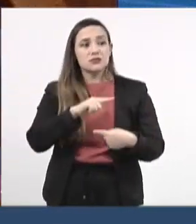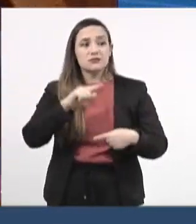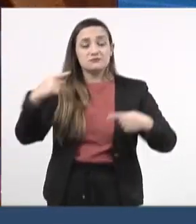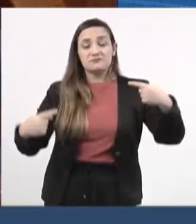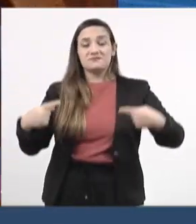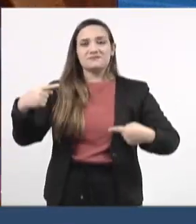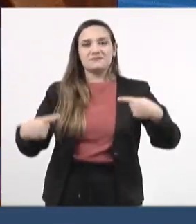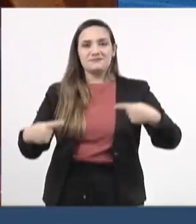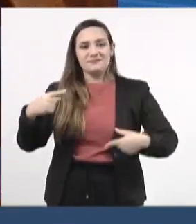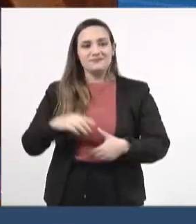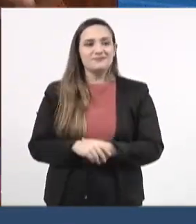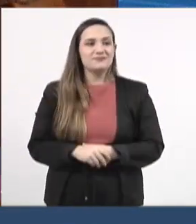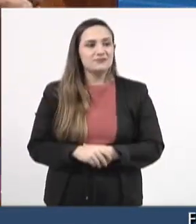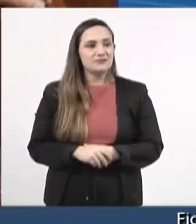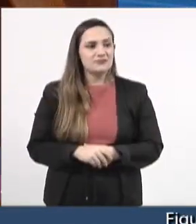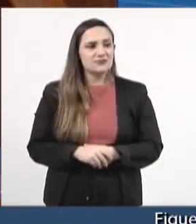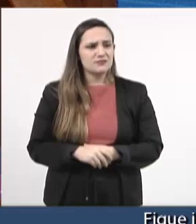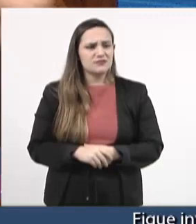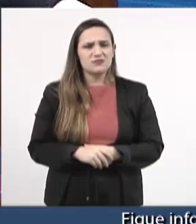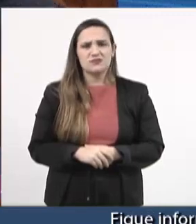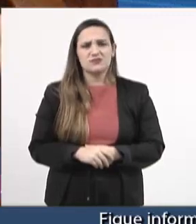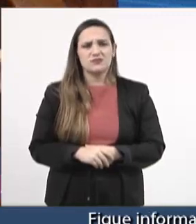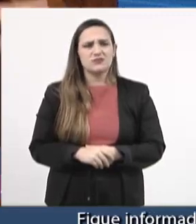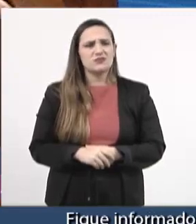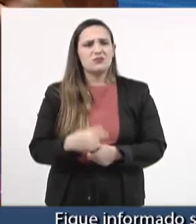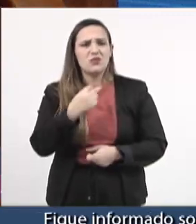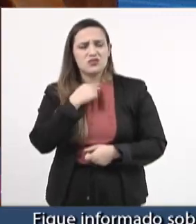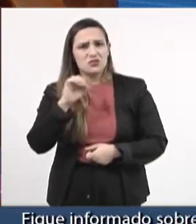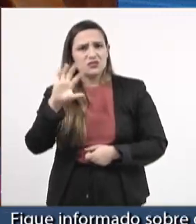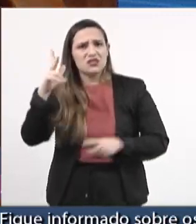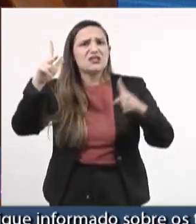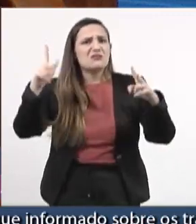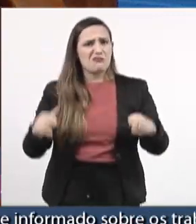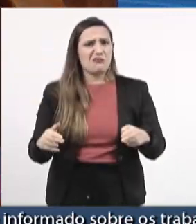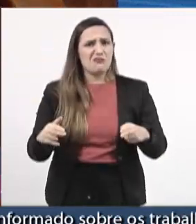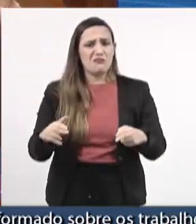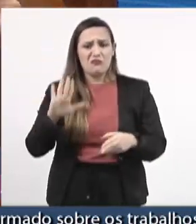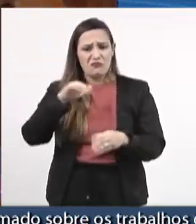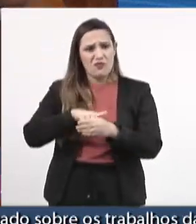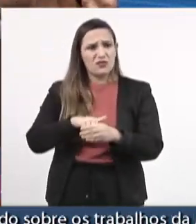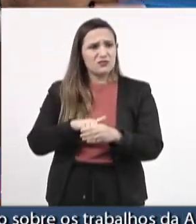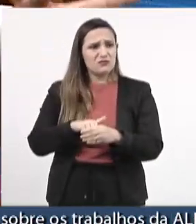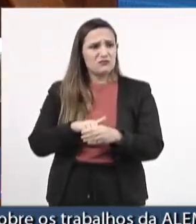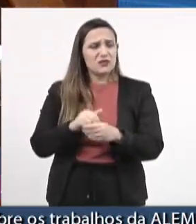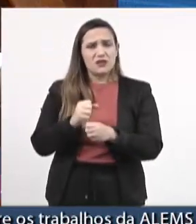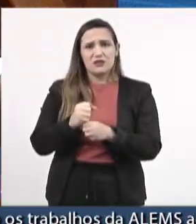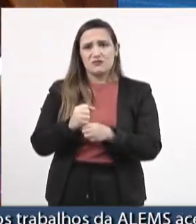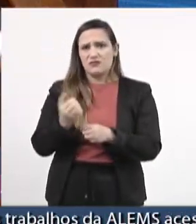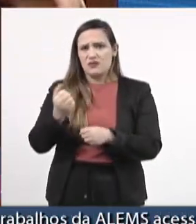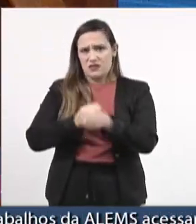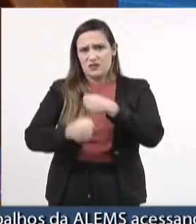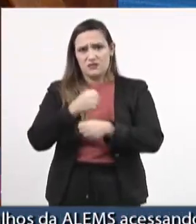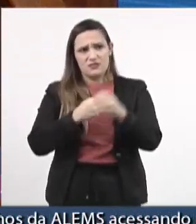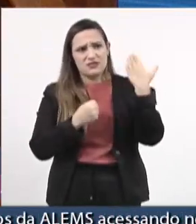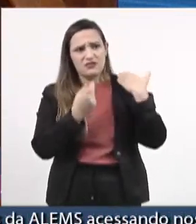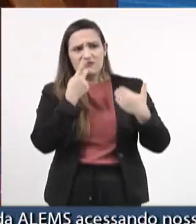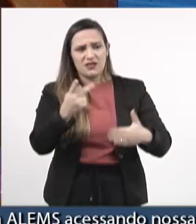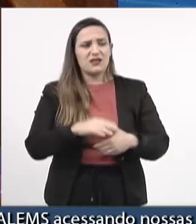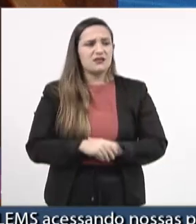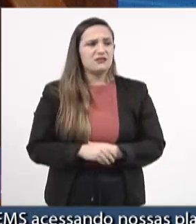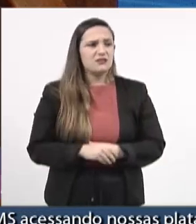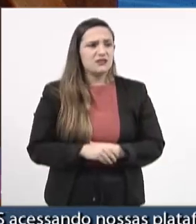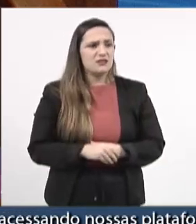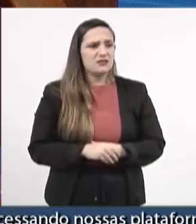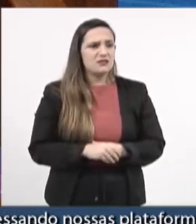Para não acontecer o que aconteceu na eleição passada, por exemplo, alguém chegar e falar, o